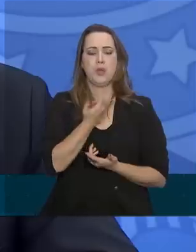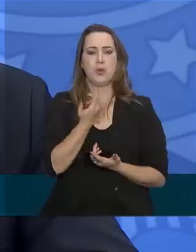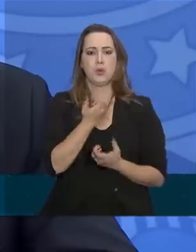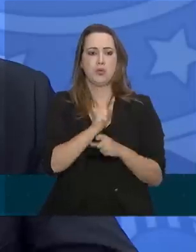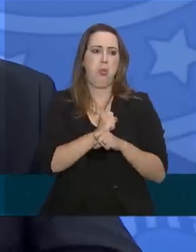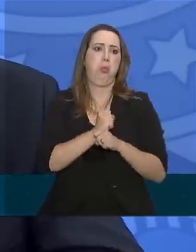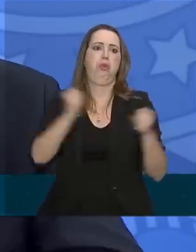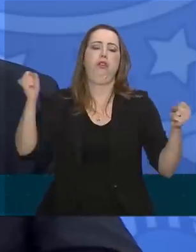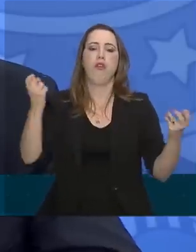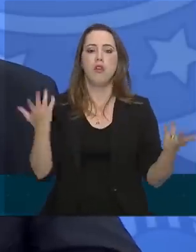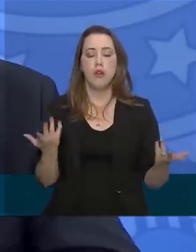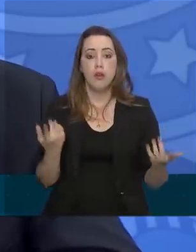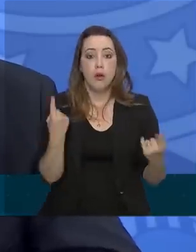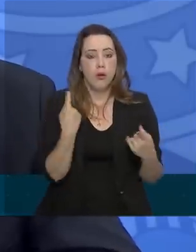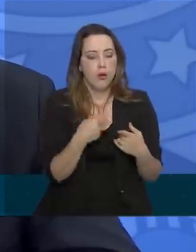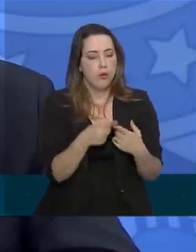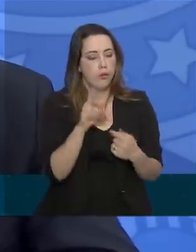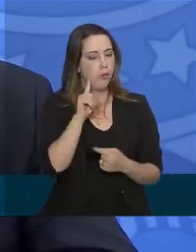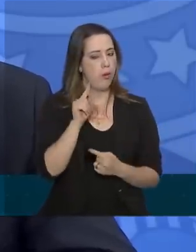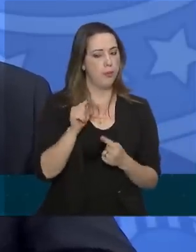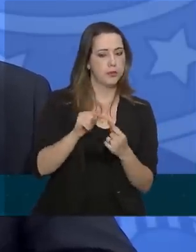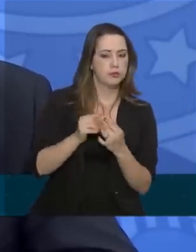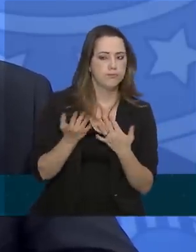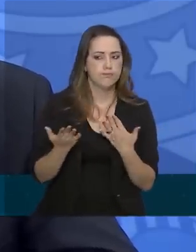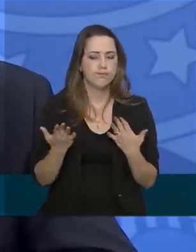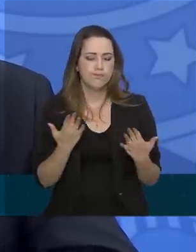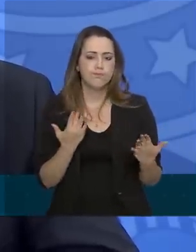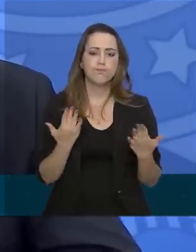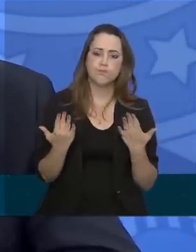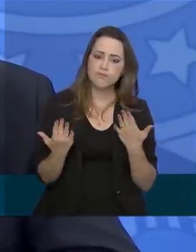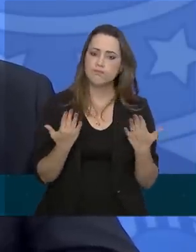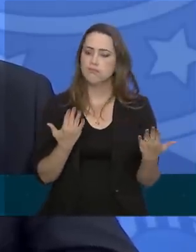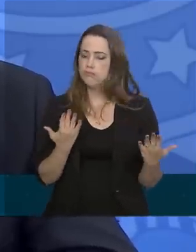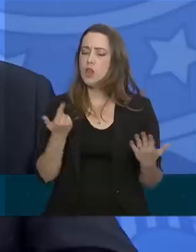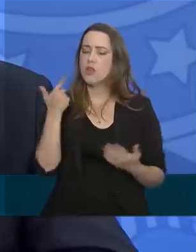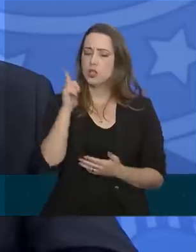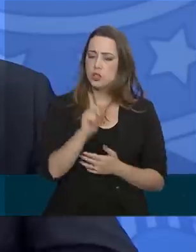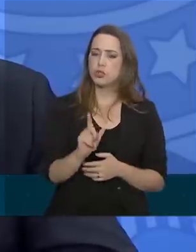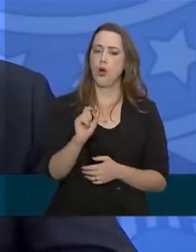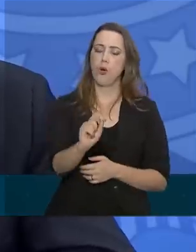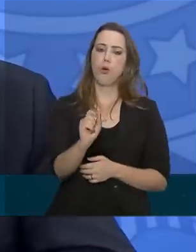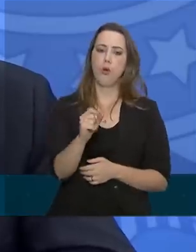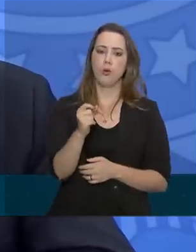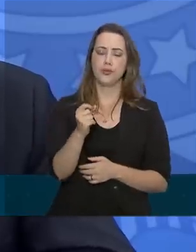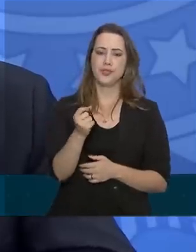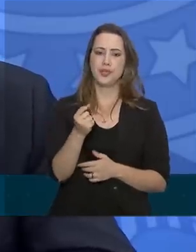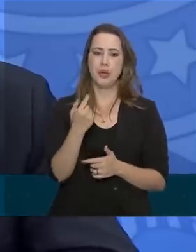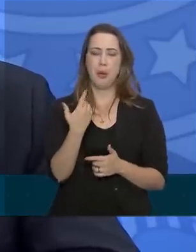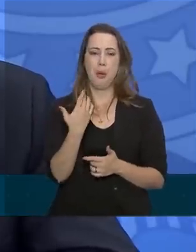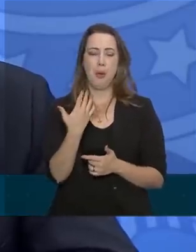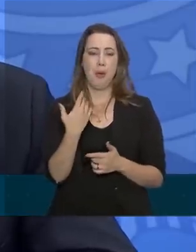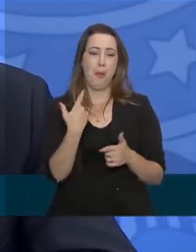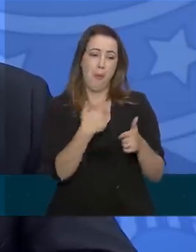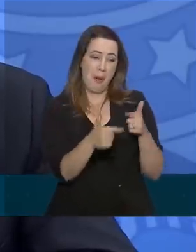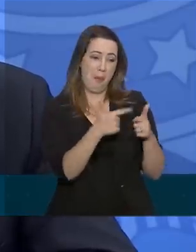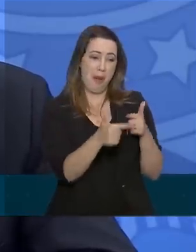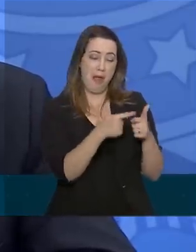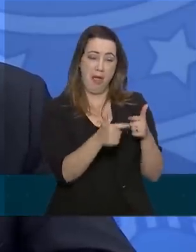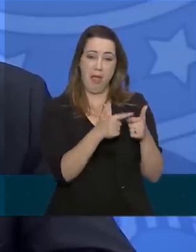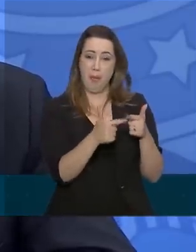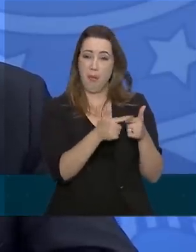com o objetivo pelo que parece né é de atingir o nome do brasil e o governo